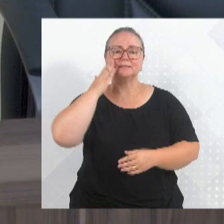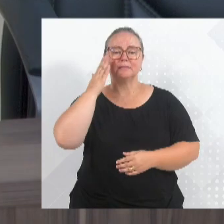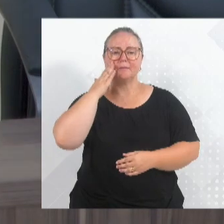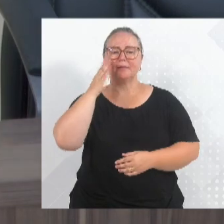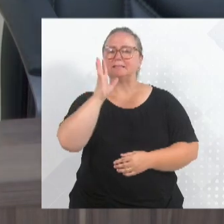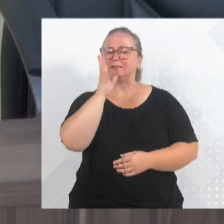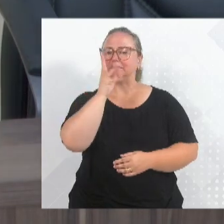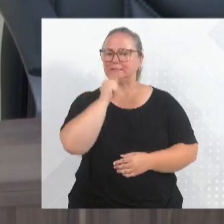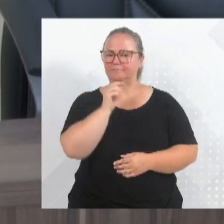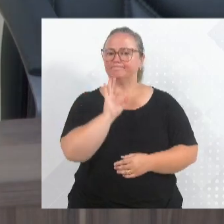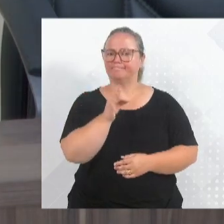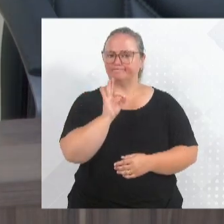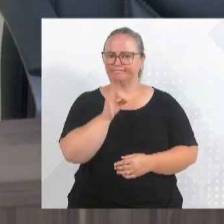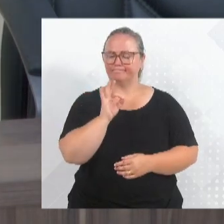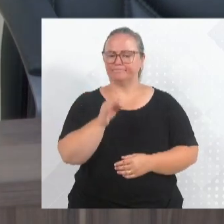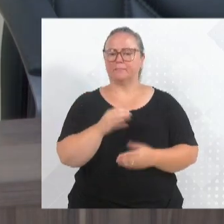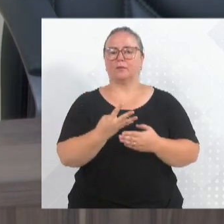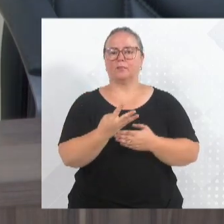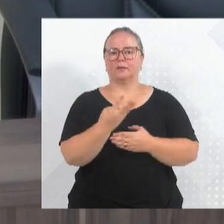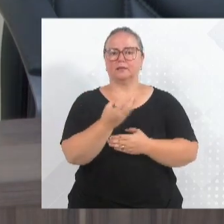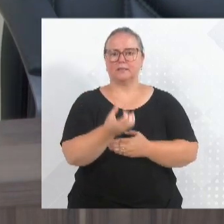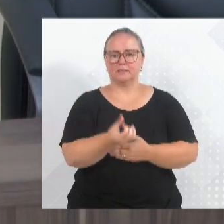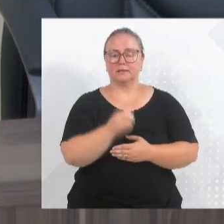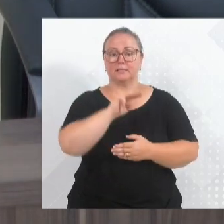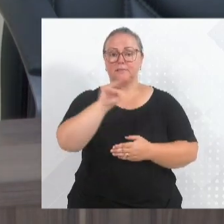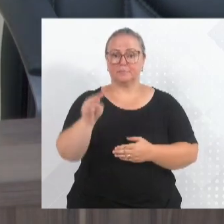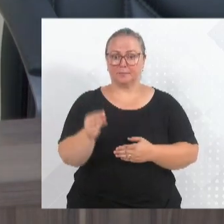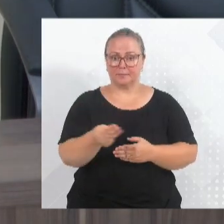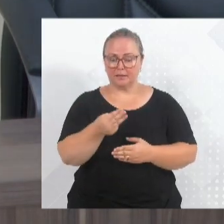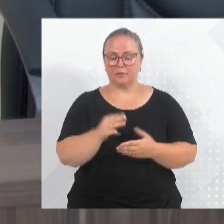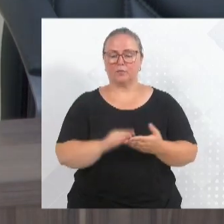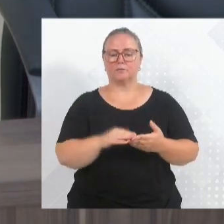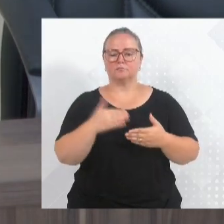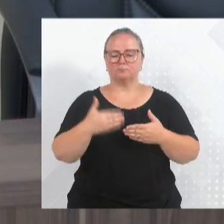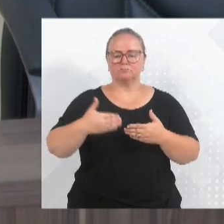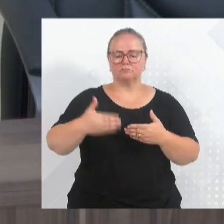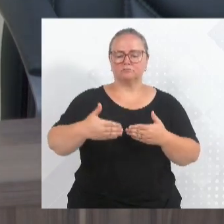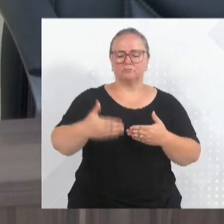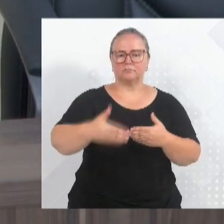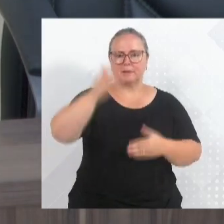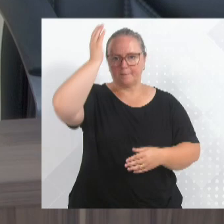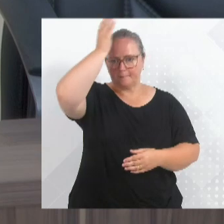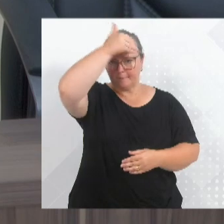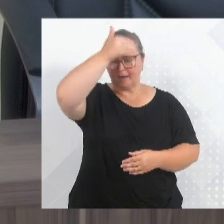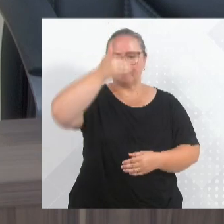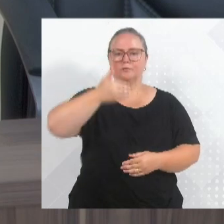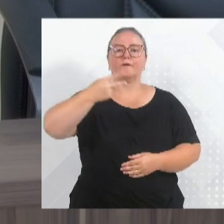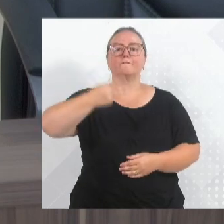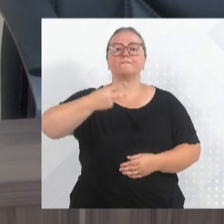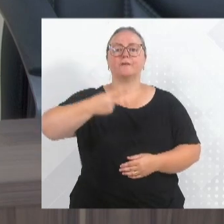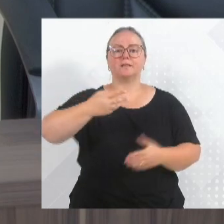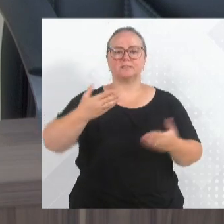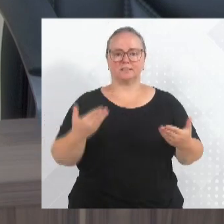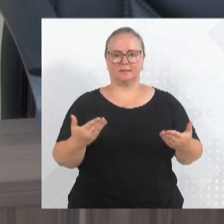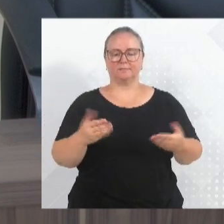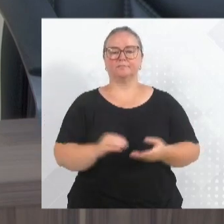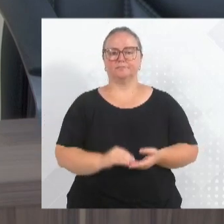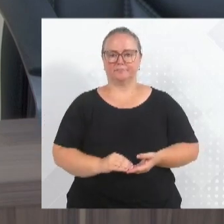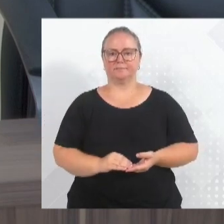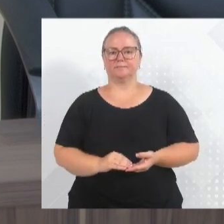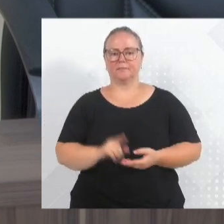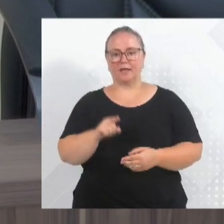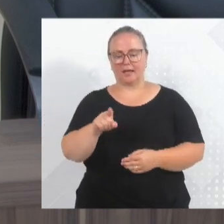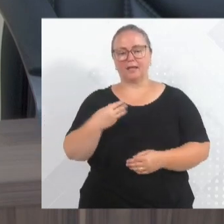demorado, esses 46 milhões, eles foram prospectados quando o prefeito Mário ainda era vice. Ele estava como